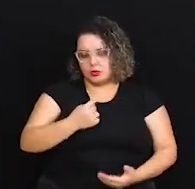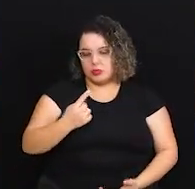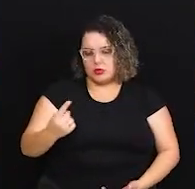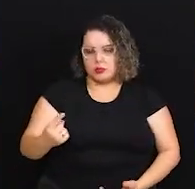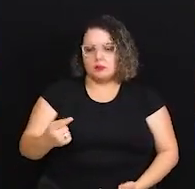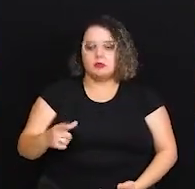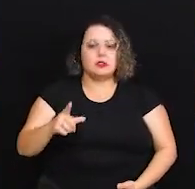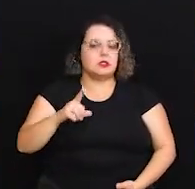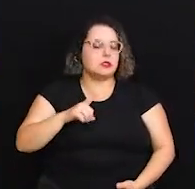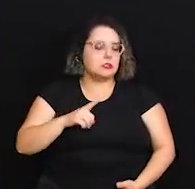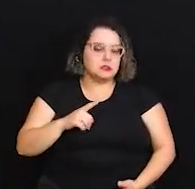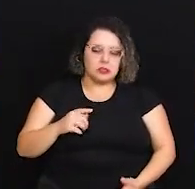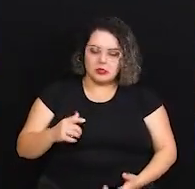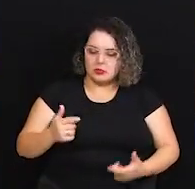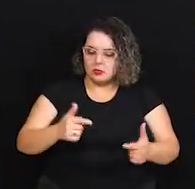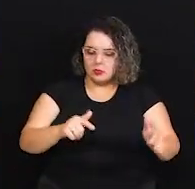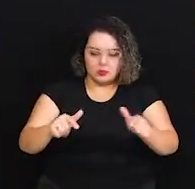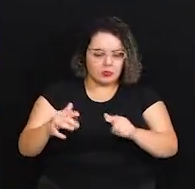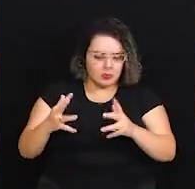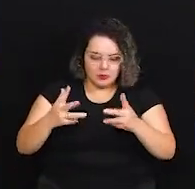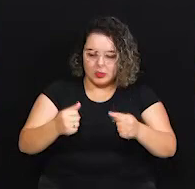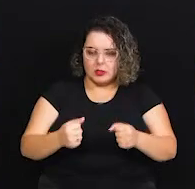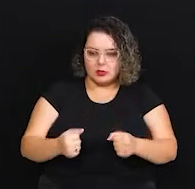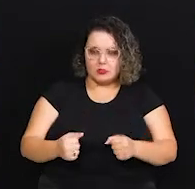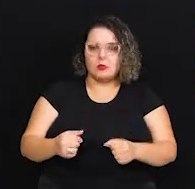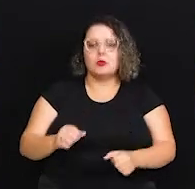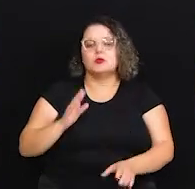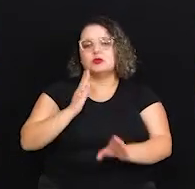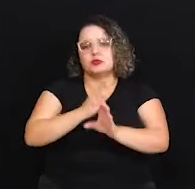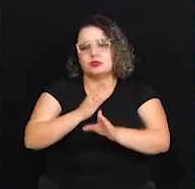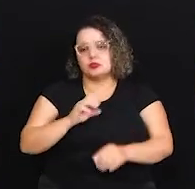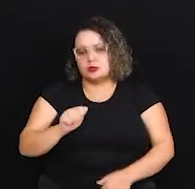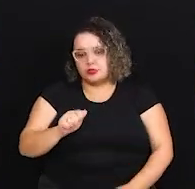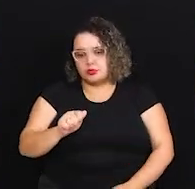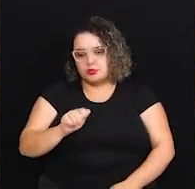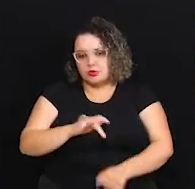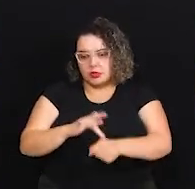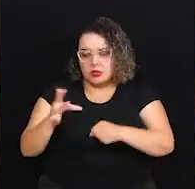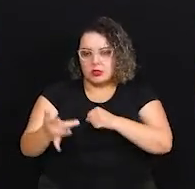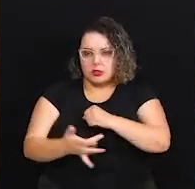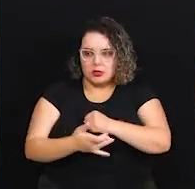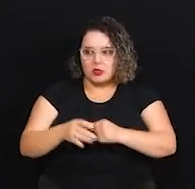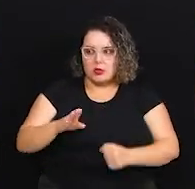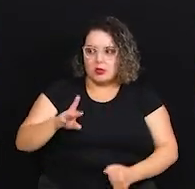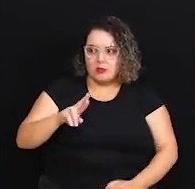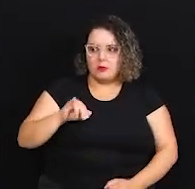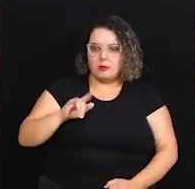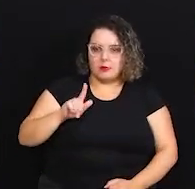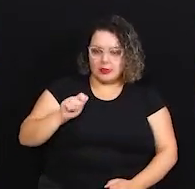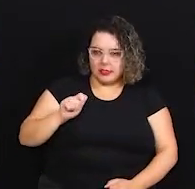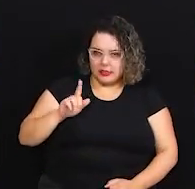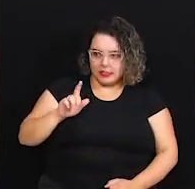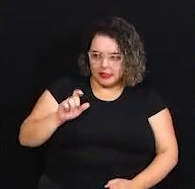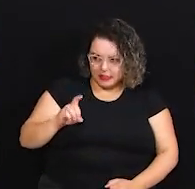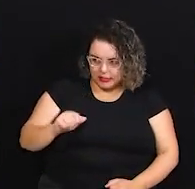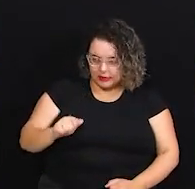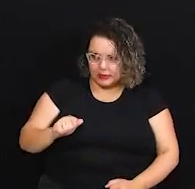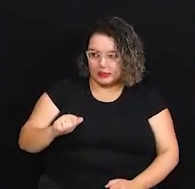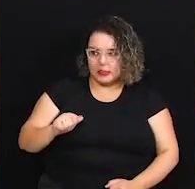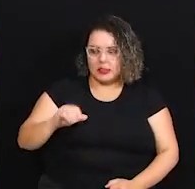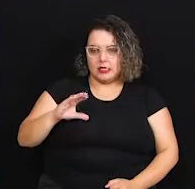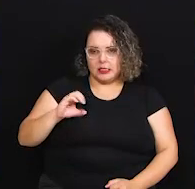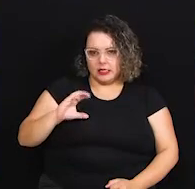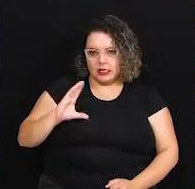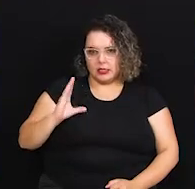lugar para todo mundo. As pessoas podem nos encontrar nas redes sociais, né? Nós estamos como Brigada Cachorro do Mato no Facebook, Brigada Cachorro do Mato